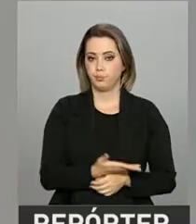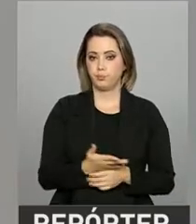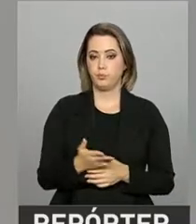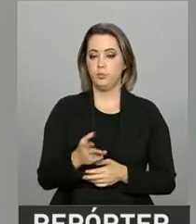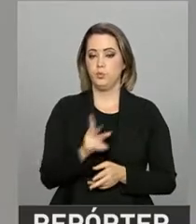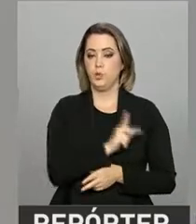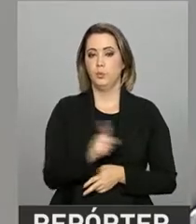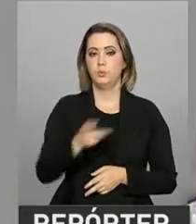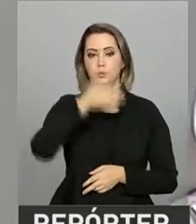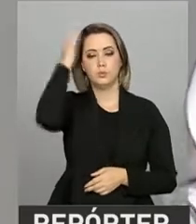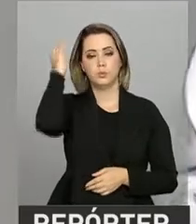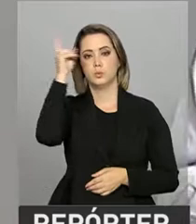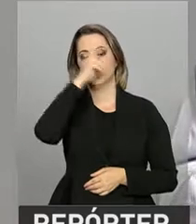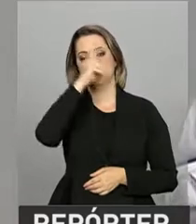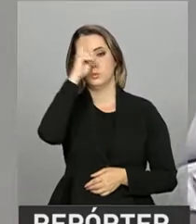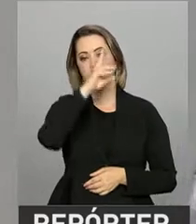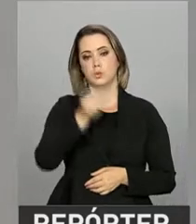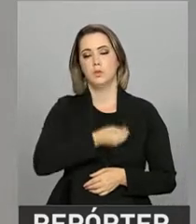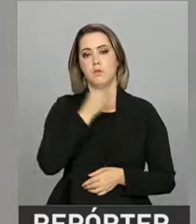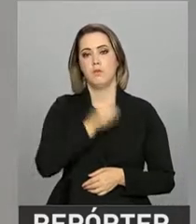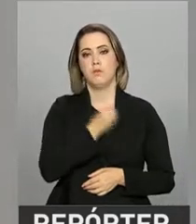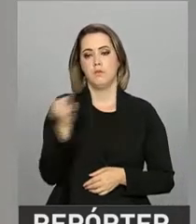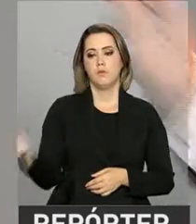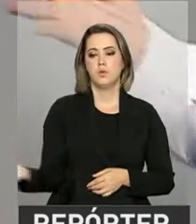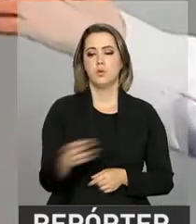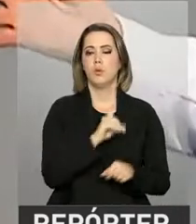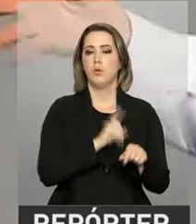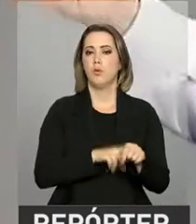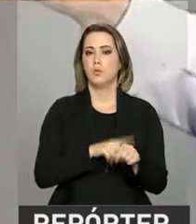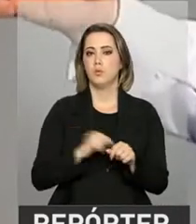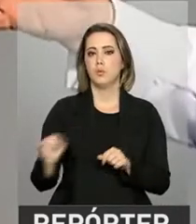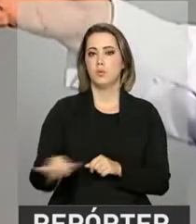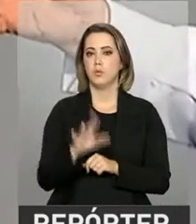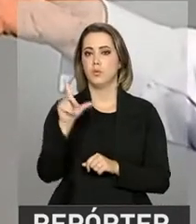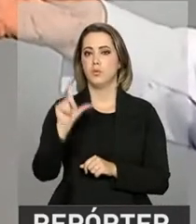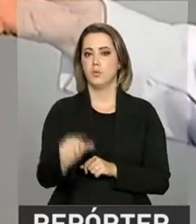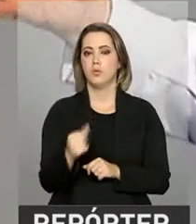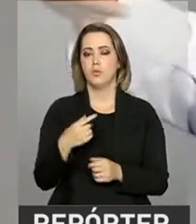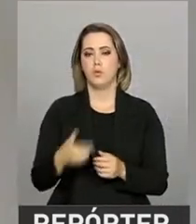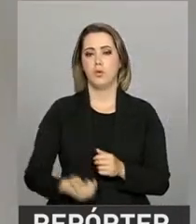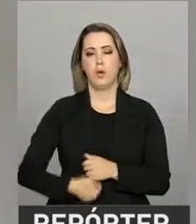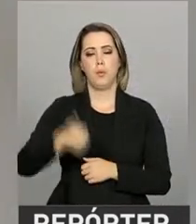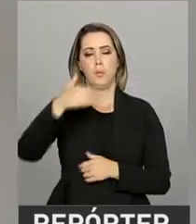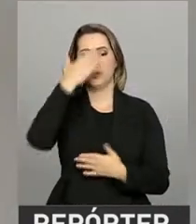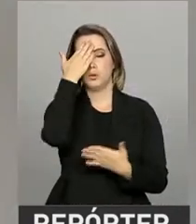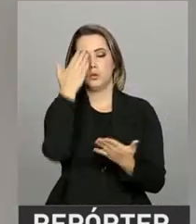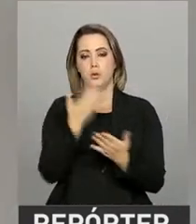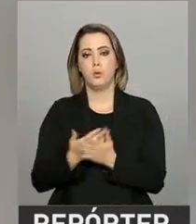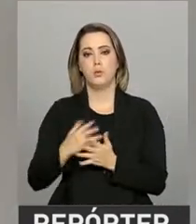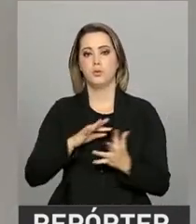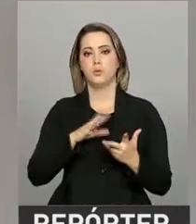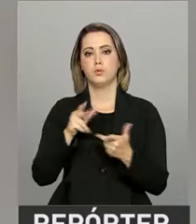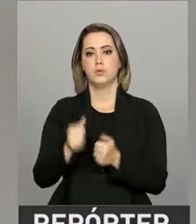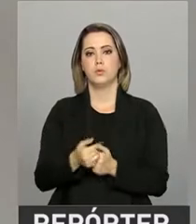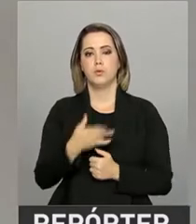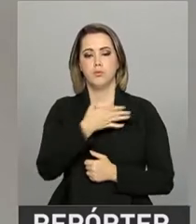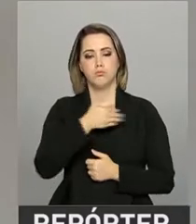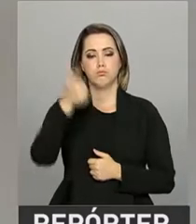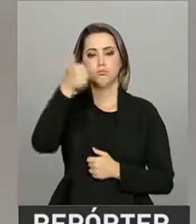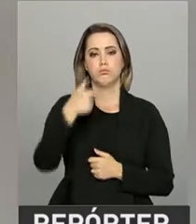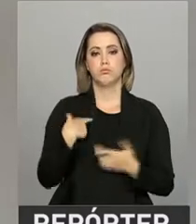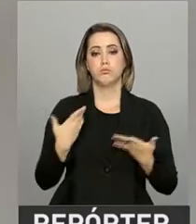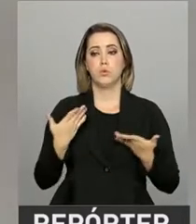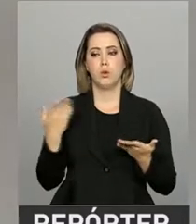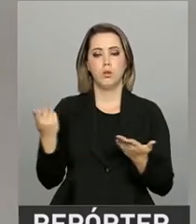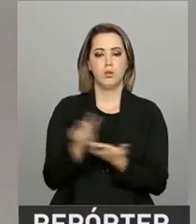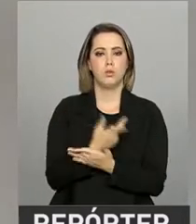Michel Temer lembrou que o país vive um novo momento, com inflação baixa e aumento da confiança internacional, e citou o sucesso alcançado nos